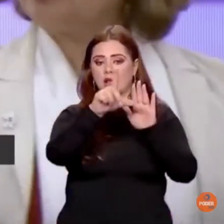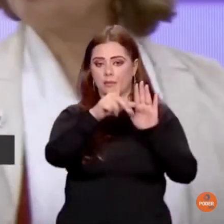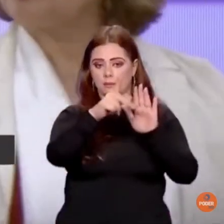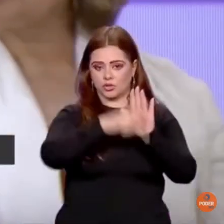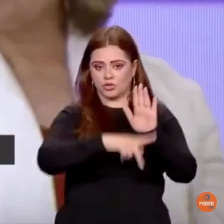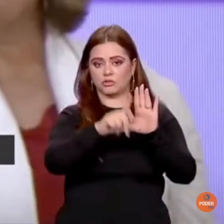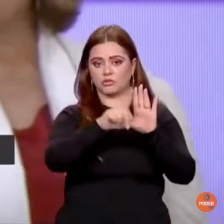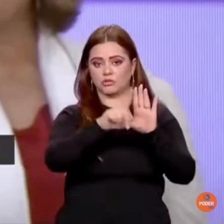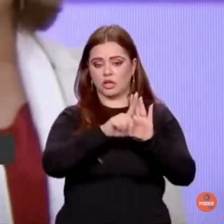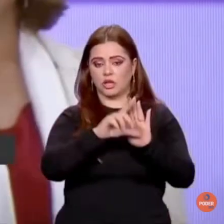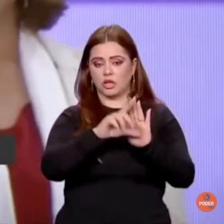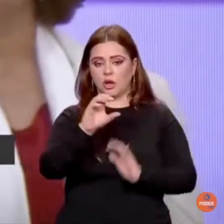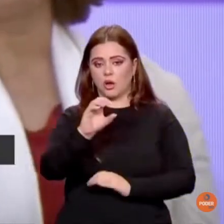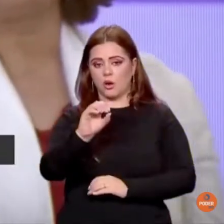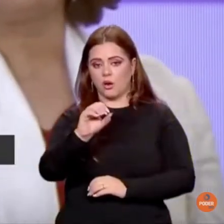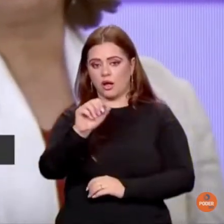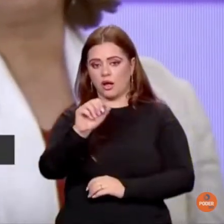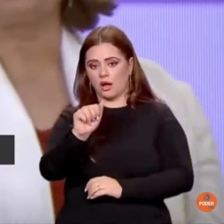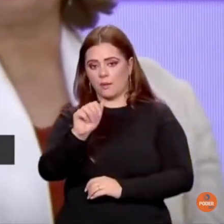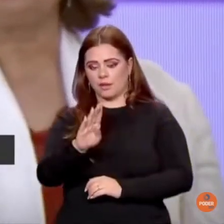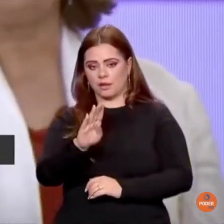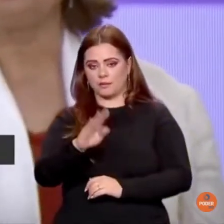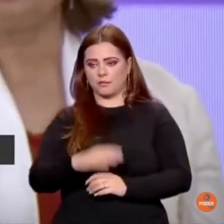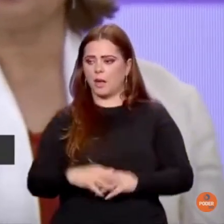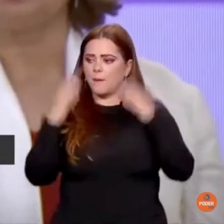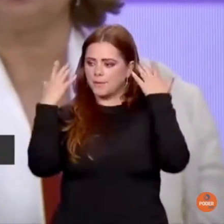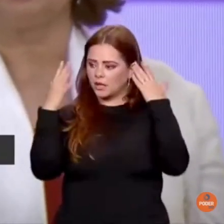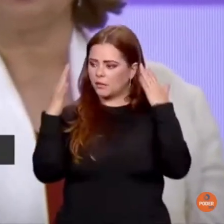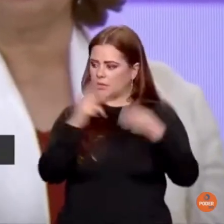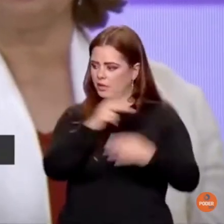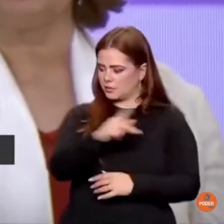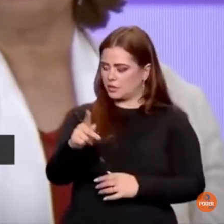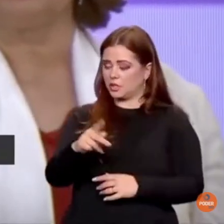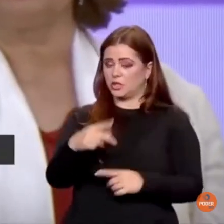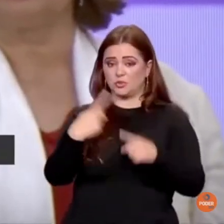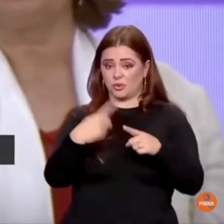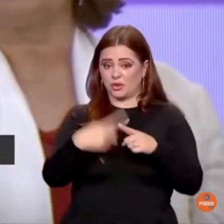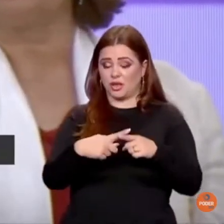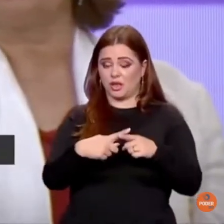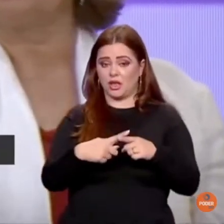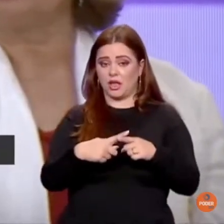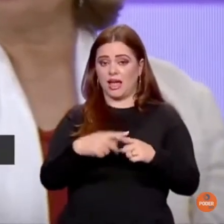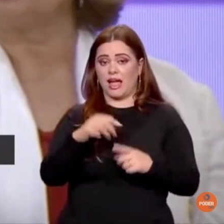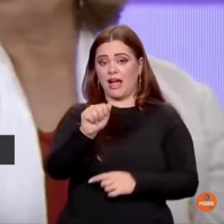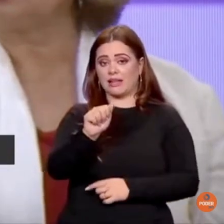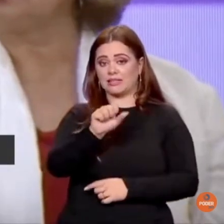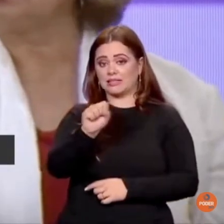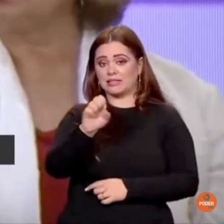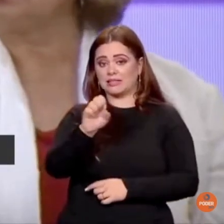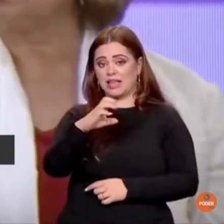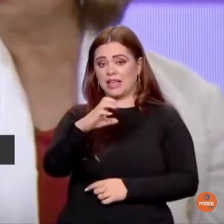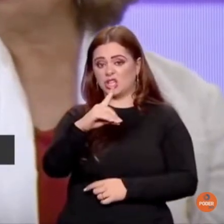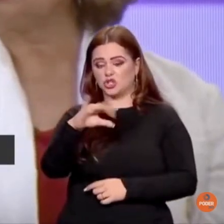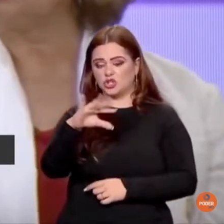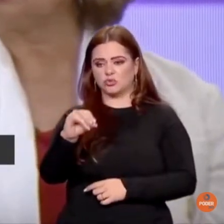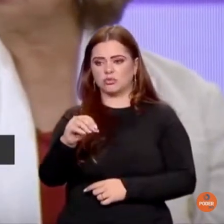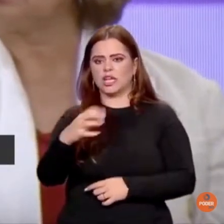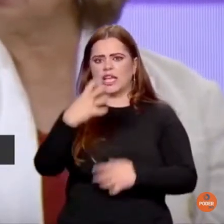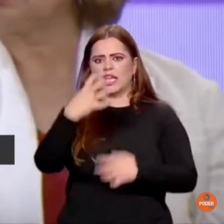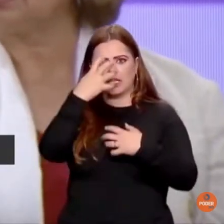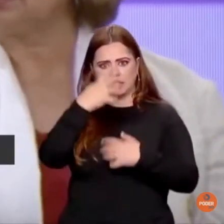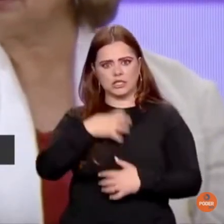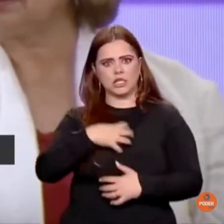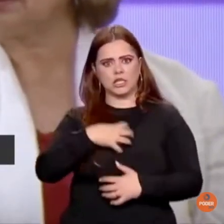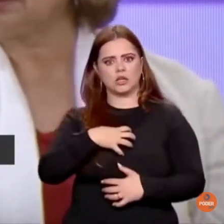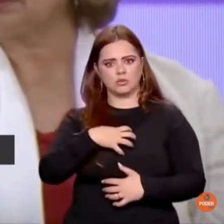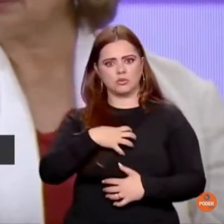presidente, porque eu acho que a questão do assédio é uma coisa muito mais séria do